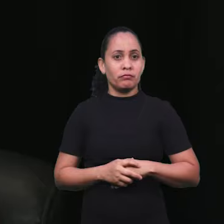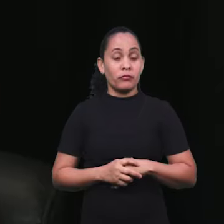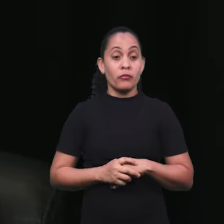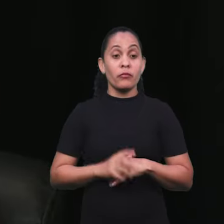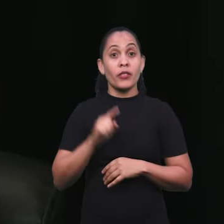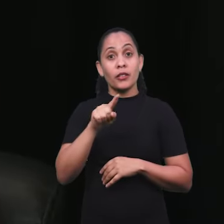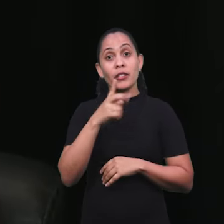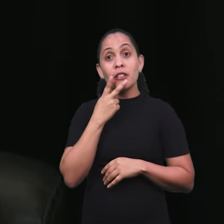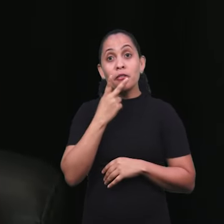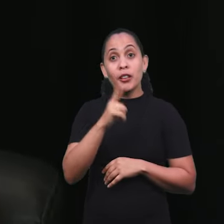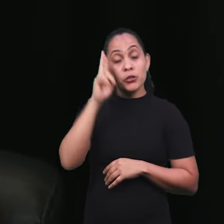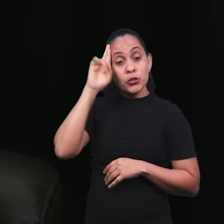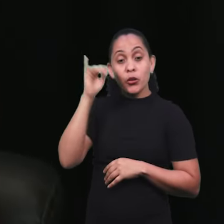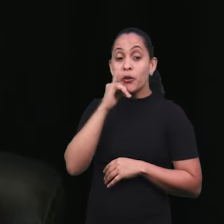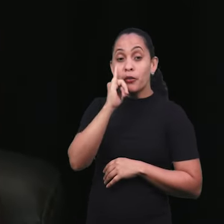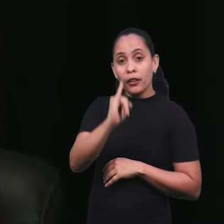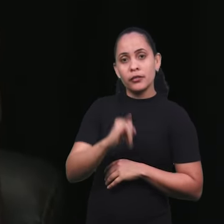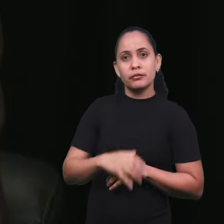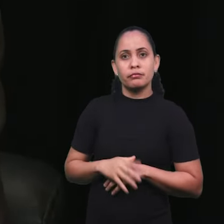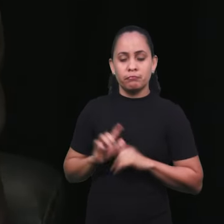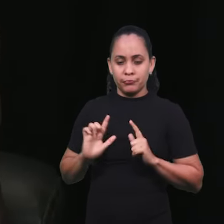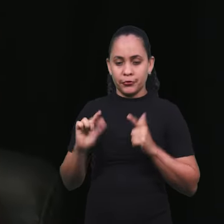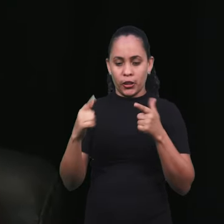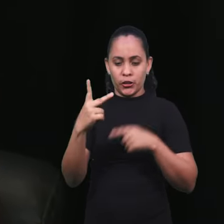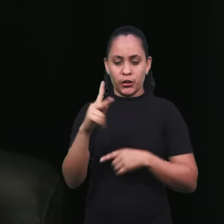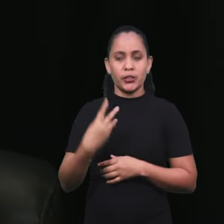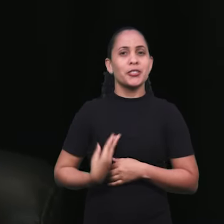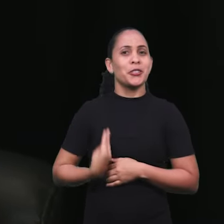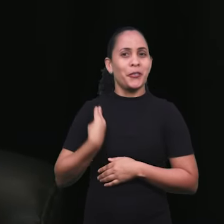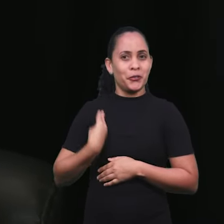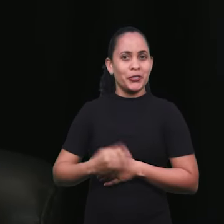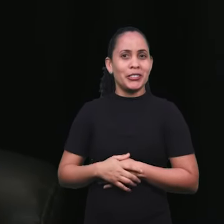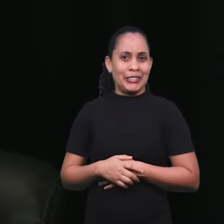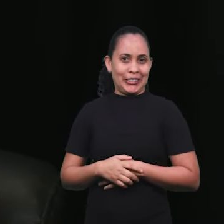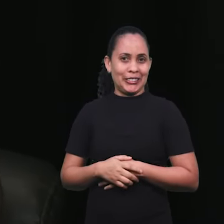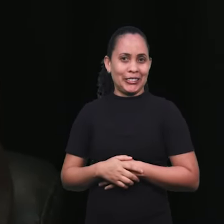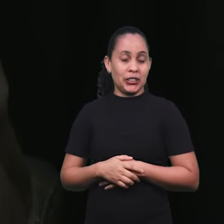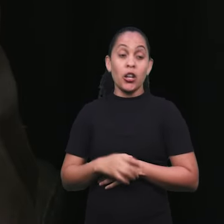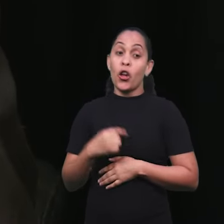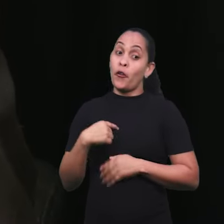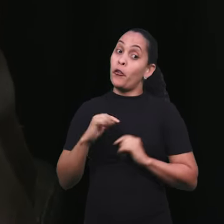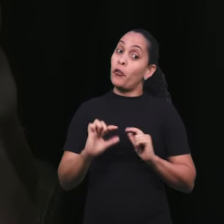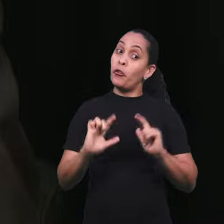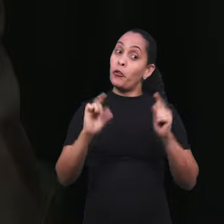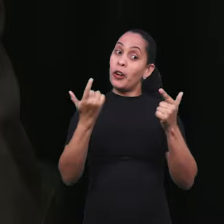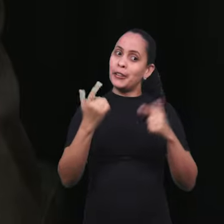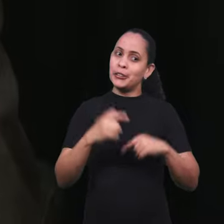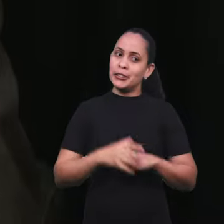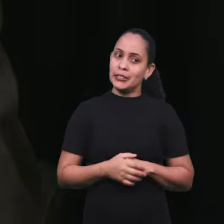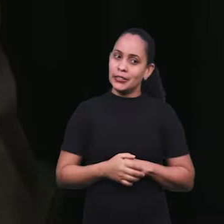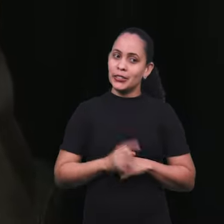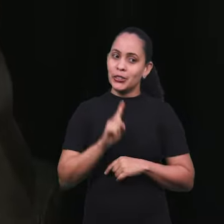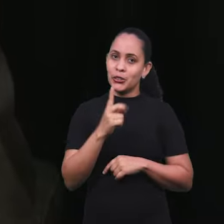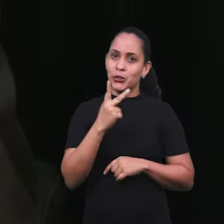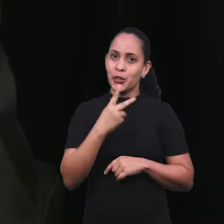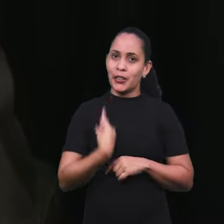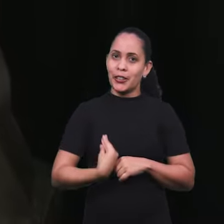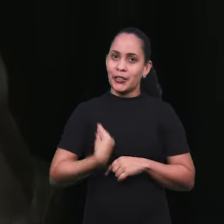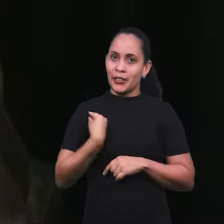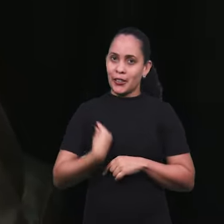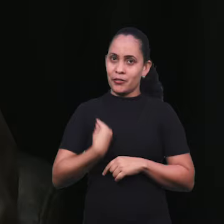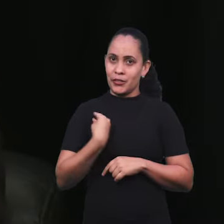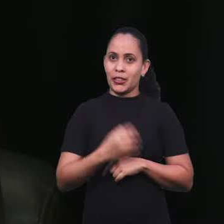né? E aí quando ele fala isso, eu só disse para ele o que ia fazer, né? E o Senhor fala, isso que o que eu vou fazer